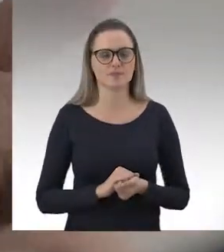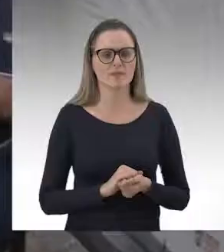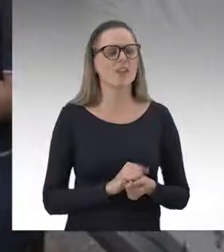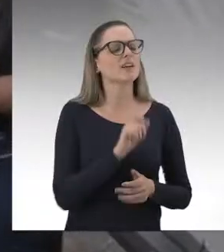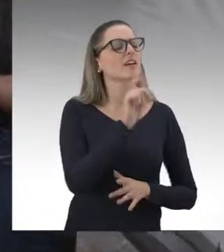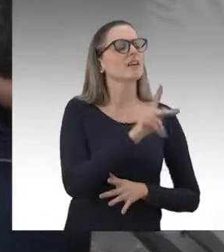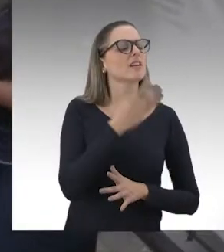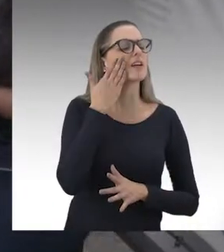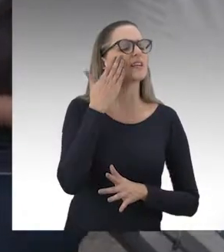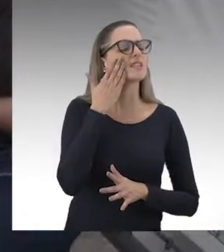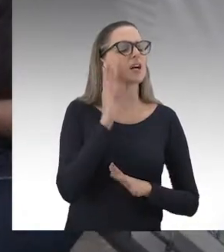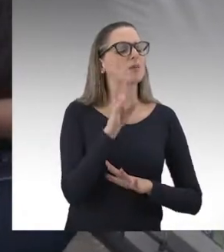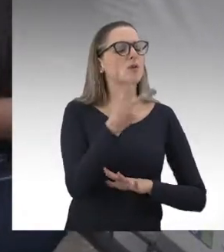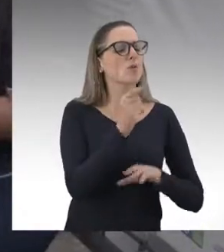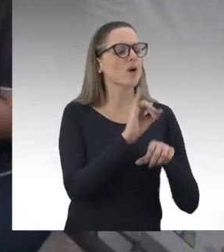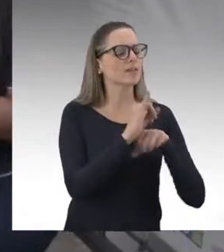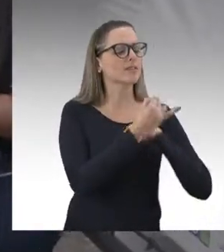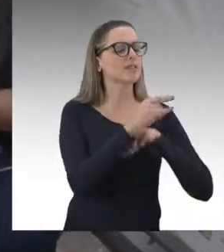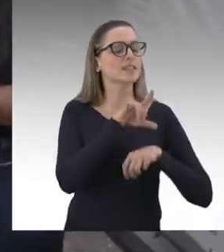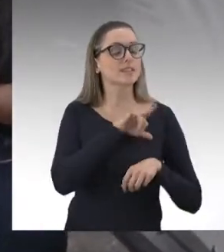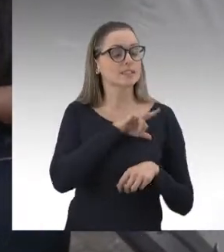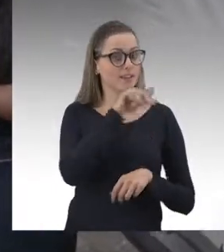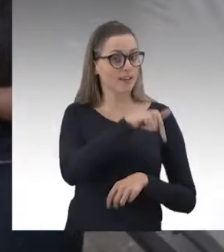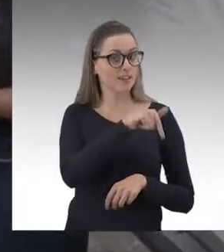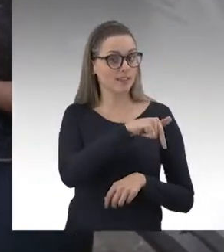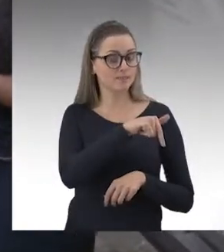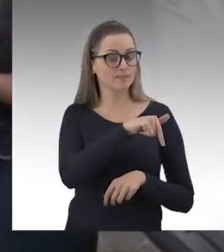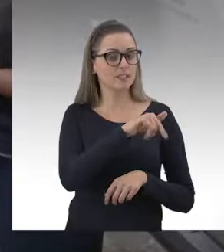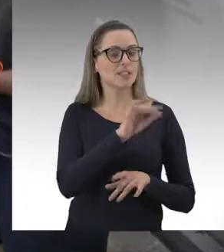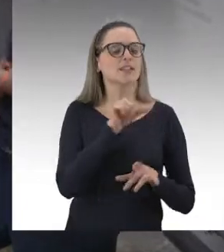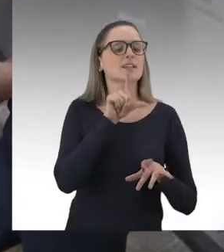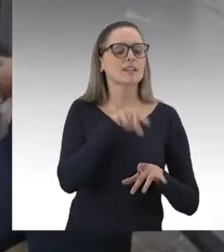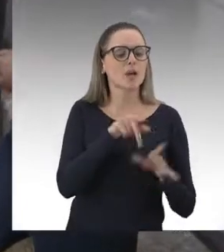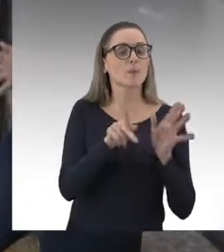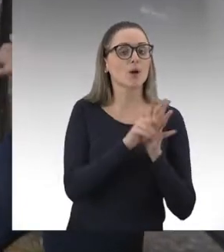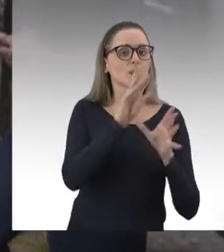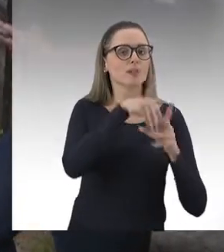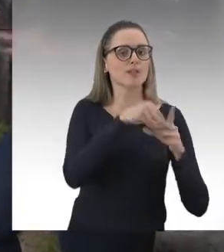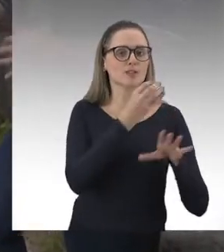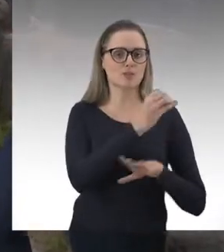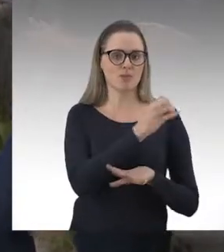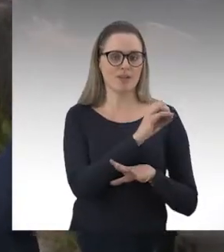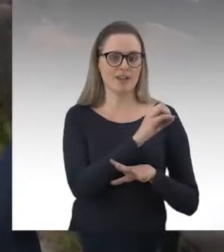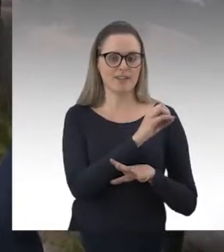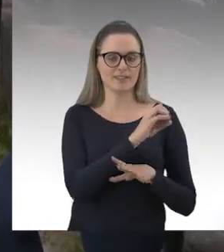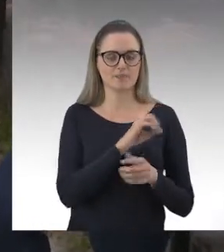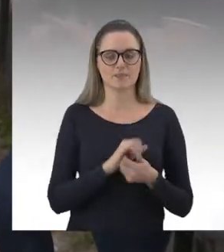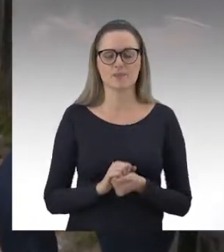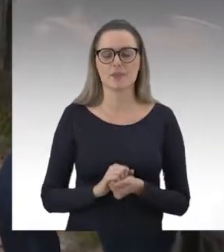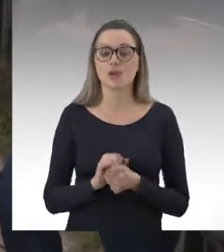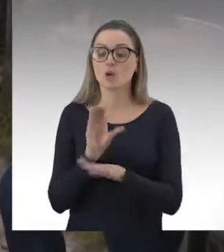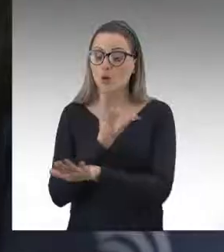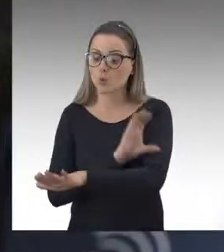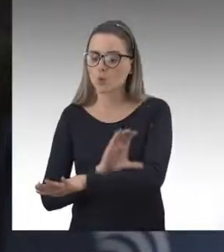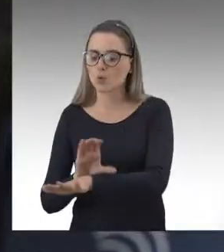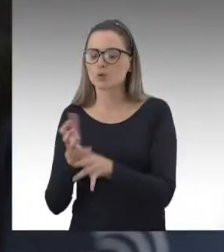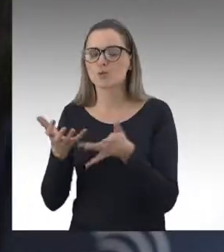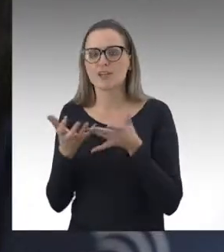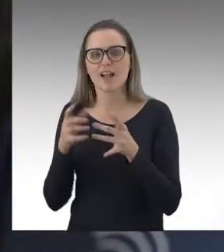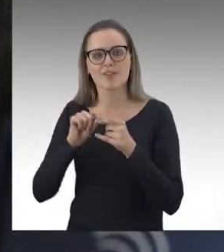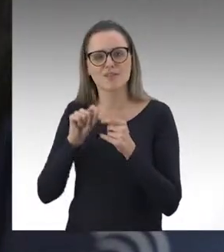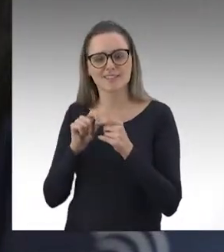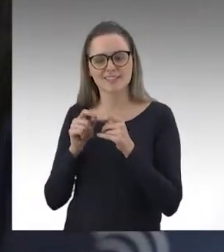sabe mais ou menos quantas ilhas existem por aqui, que fazem parte de Porto Alegre? Então o curso ele quer também jogar o cara